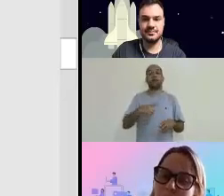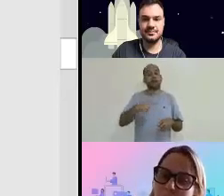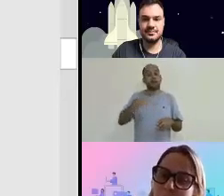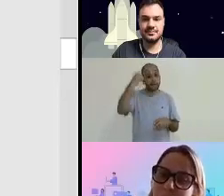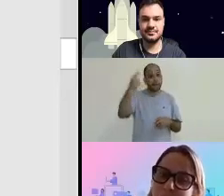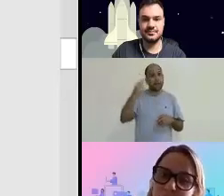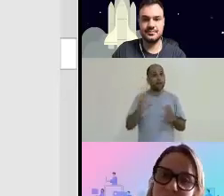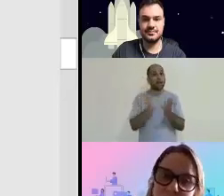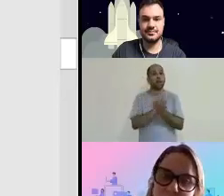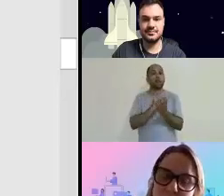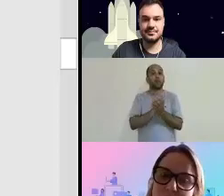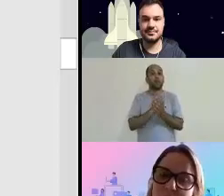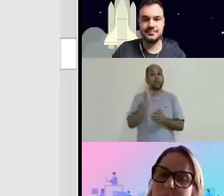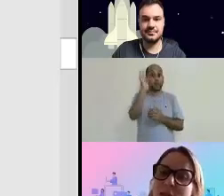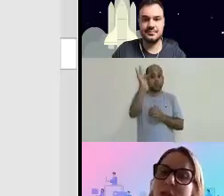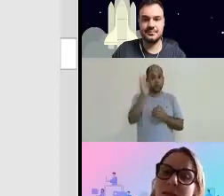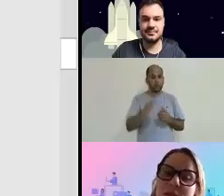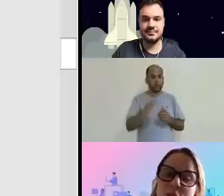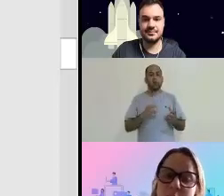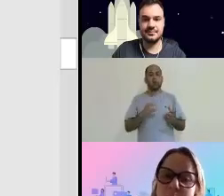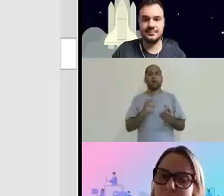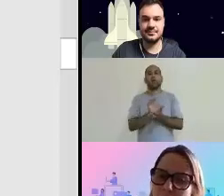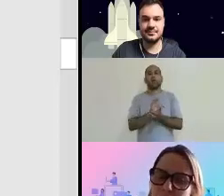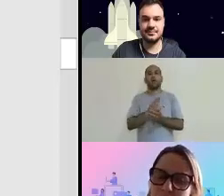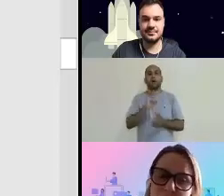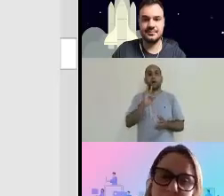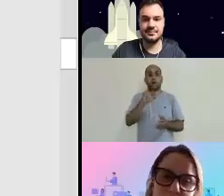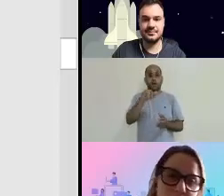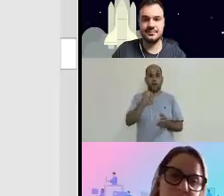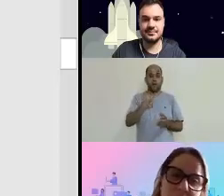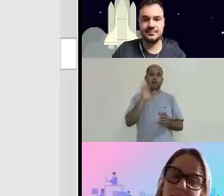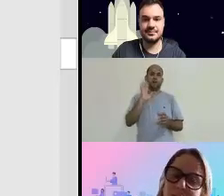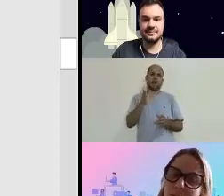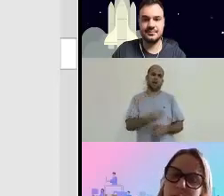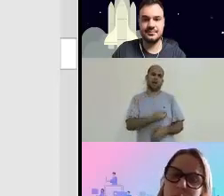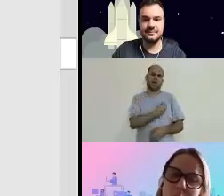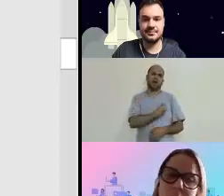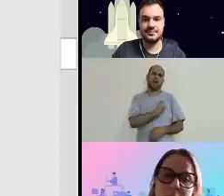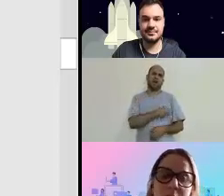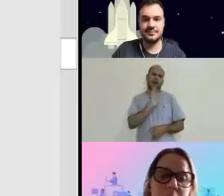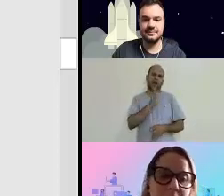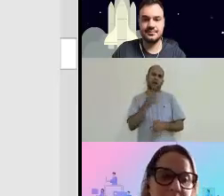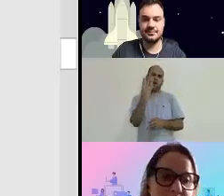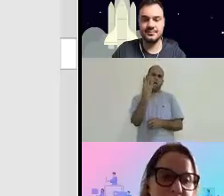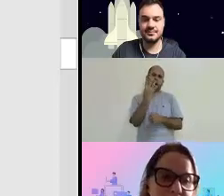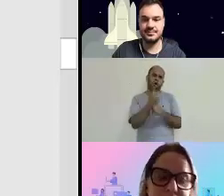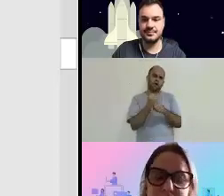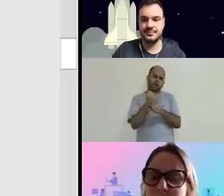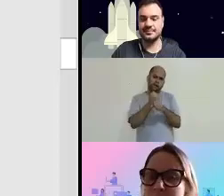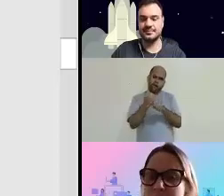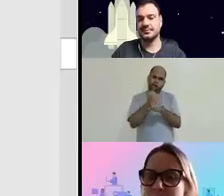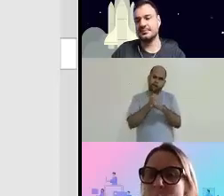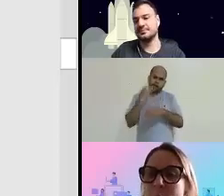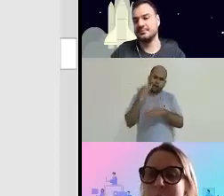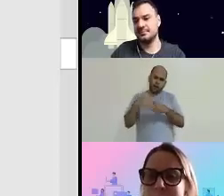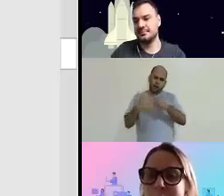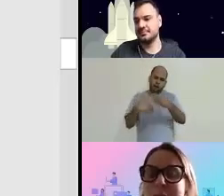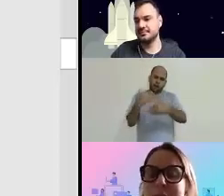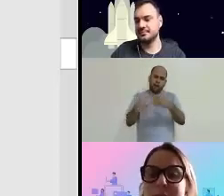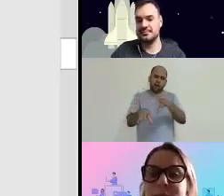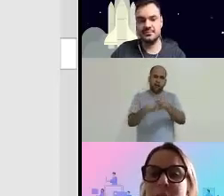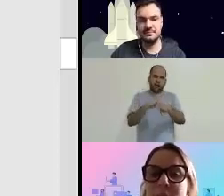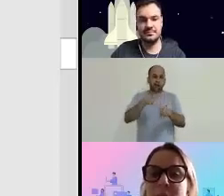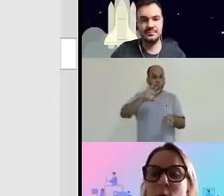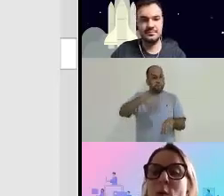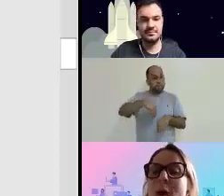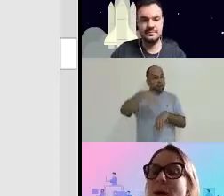esse programa da Companhia de Talentos, que já existe há 4 anos, que a gente já formou mais de 3 mil